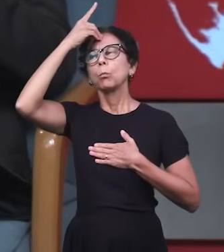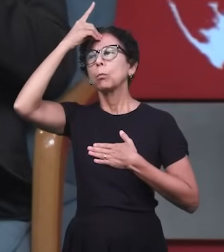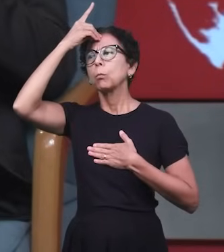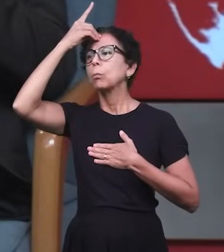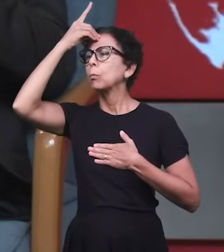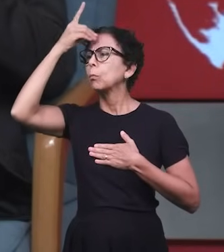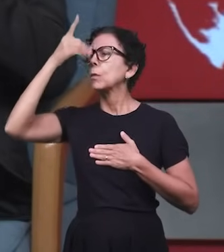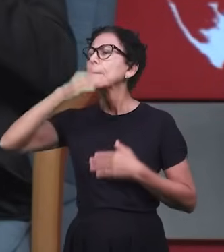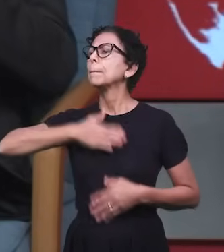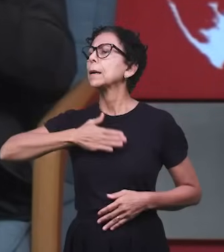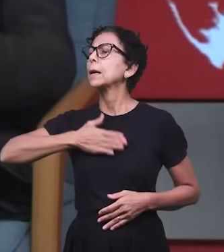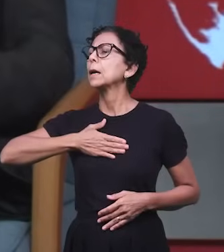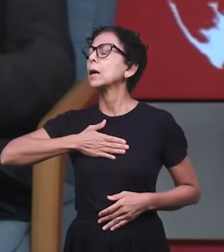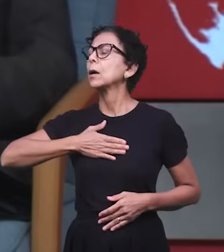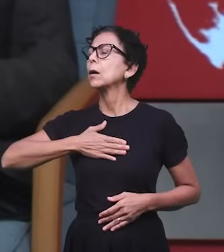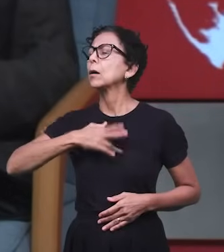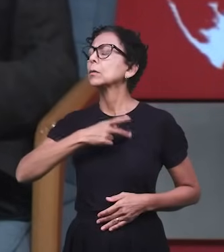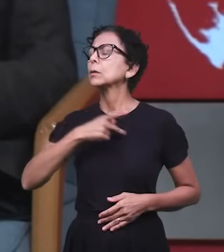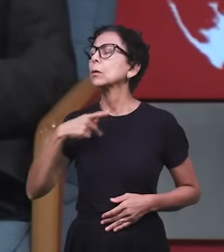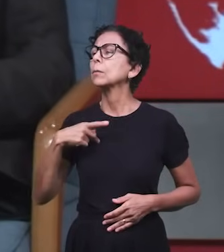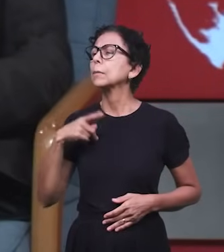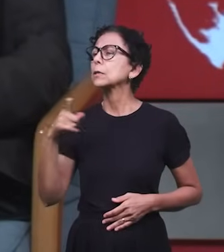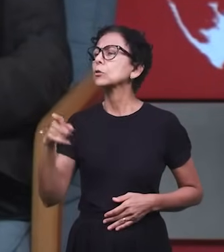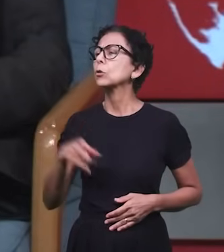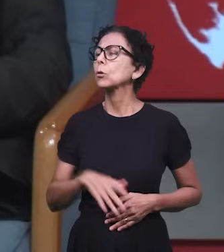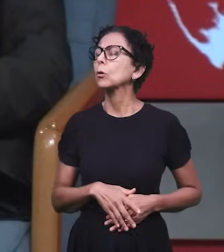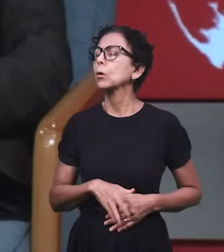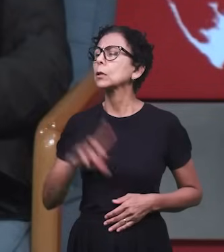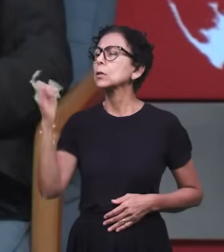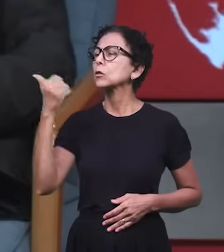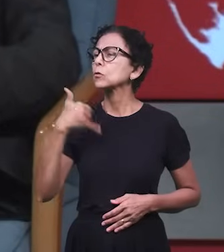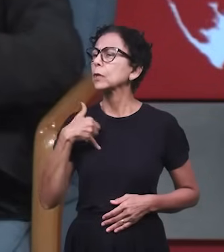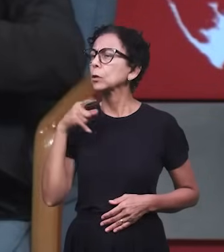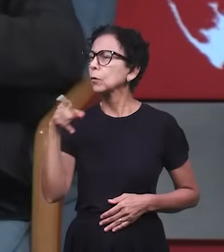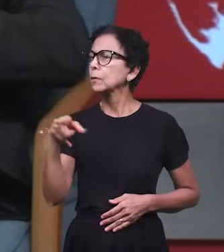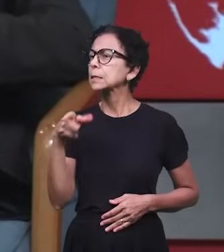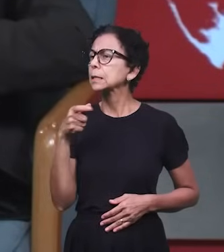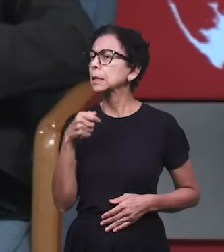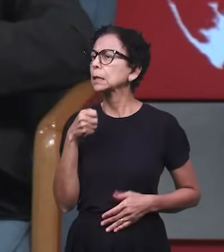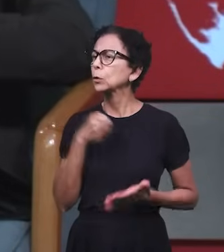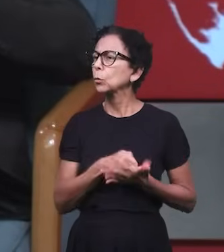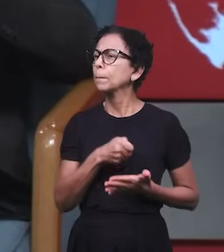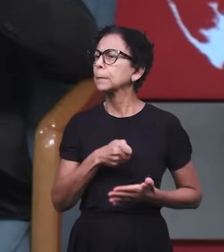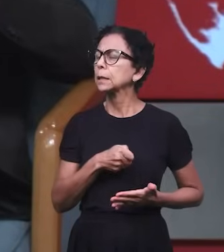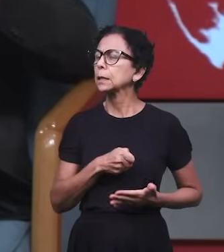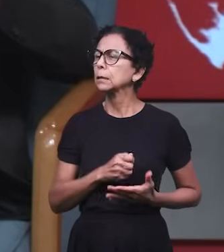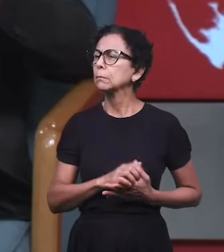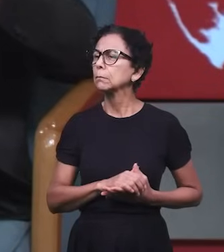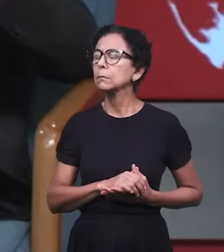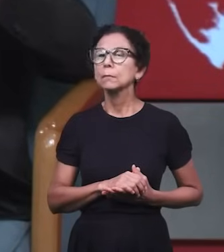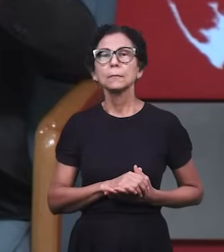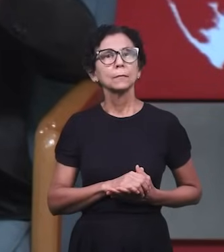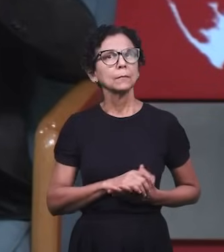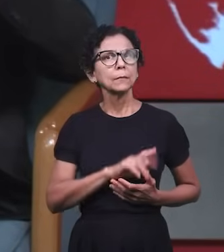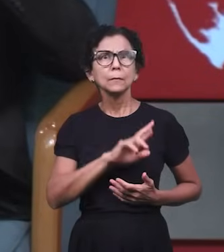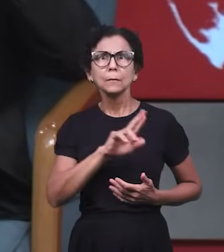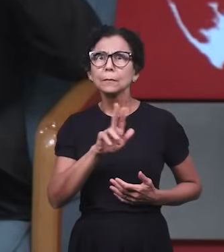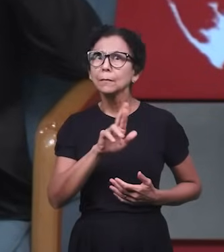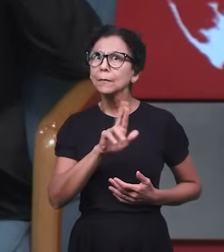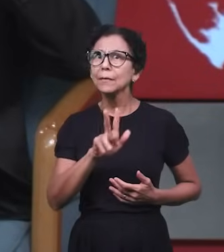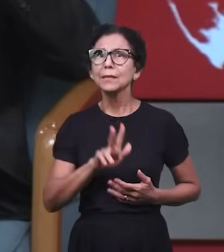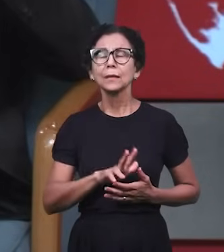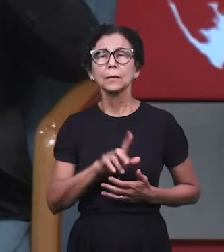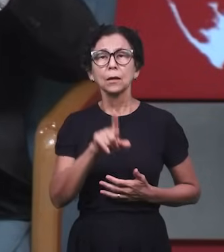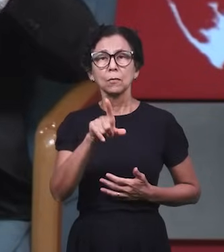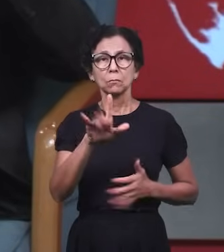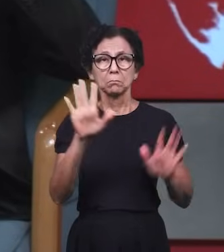é meu, então, pastor, o senhor tem que fazer aquilo que Deus falou comigo. E não é assim. Você não é dono do dom. Você